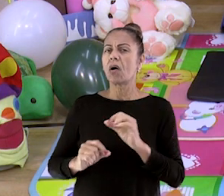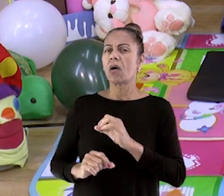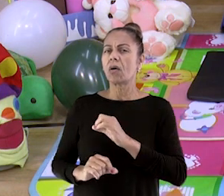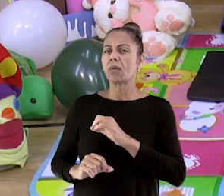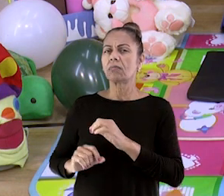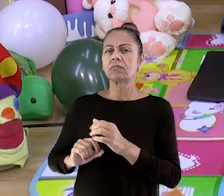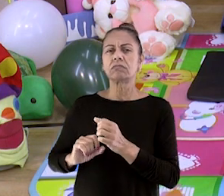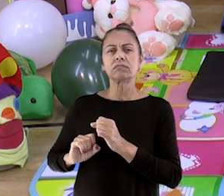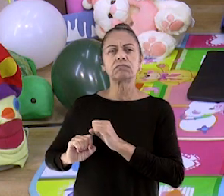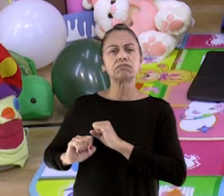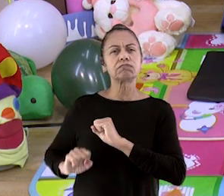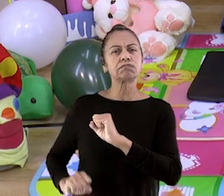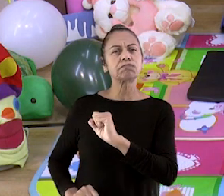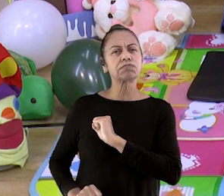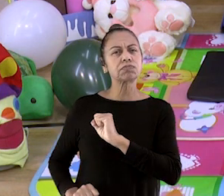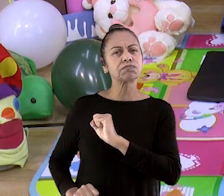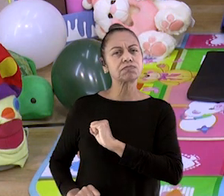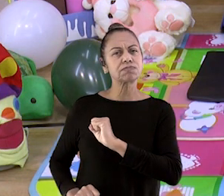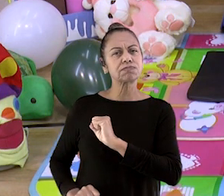sente o seu coração